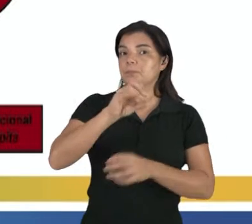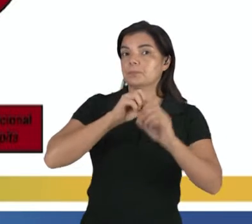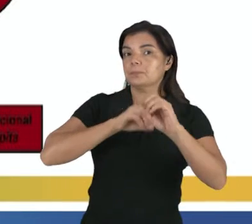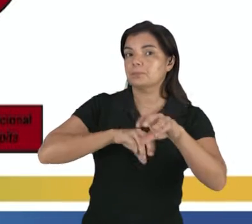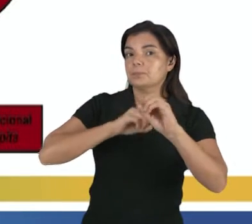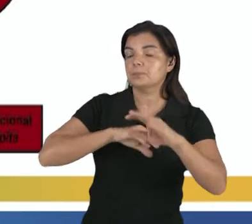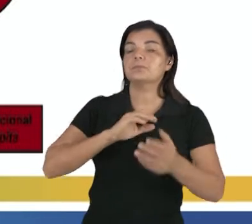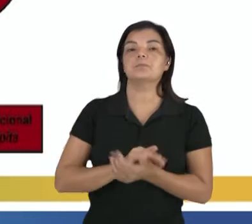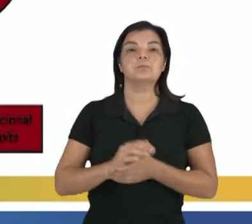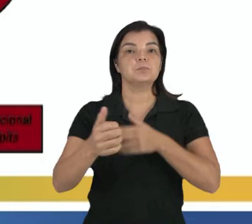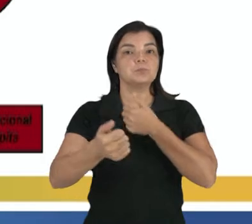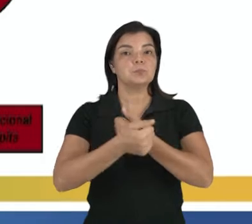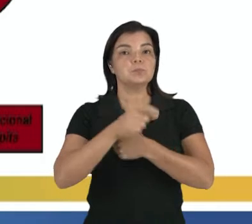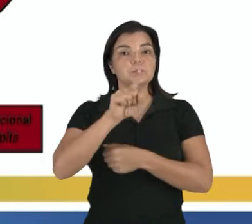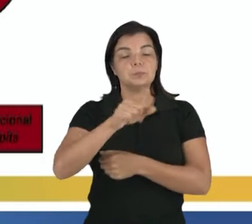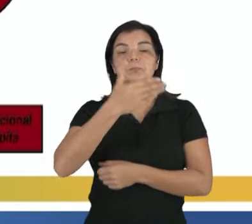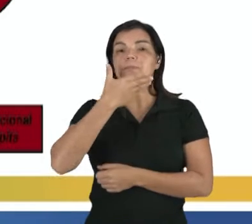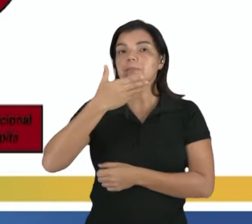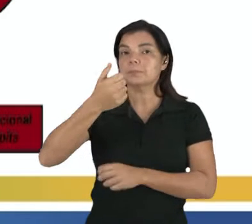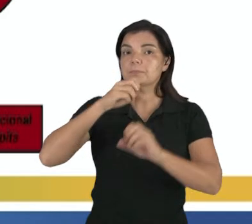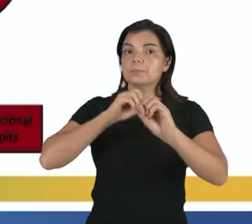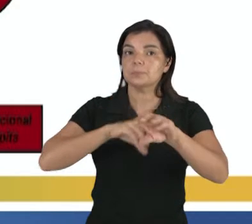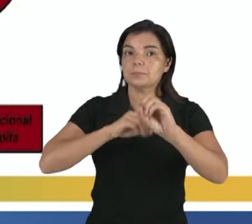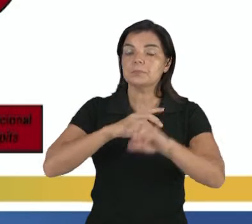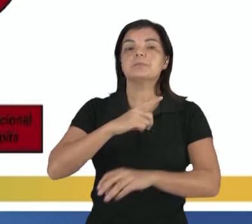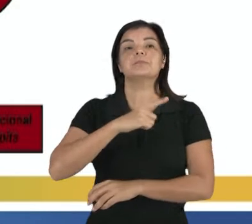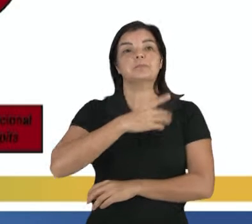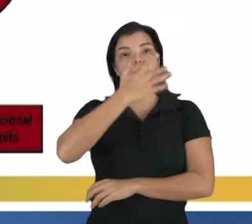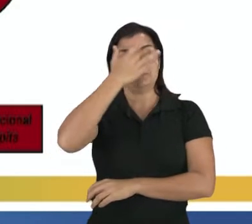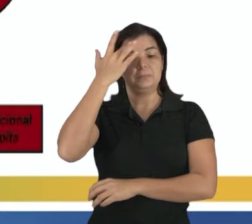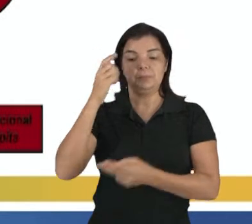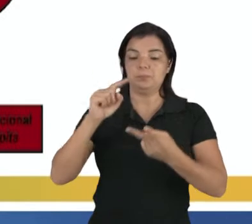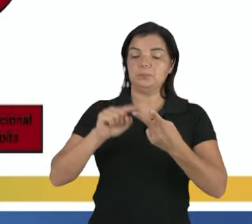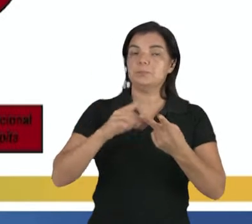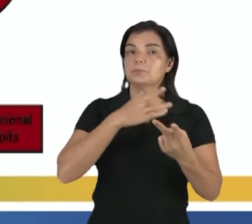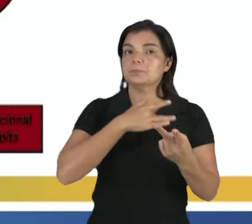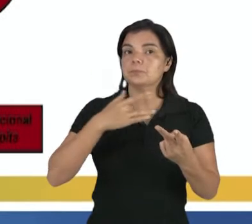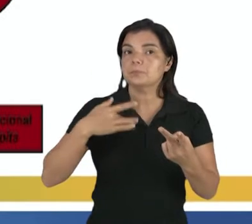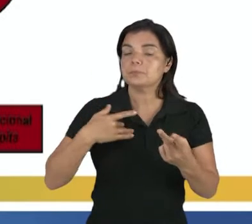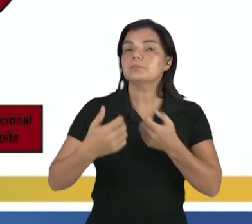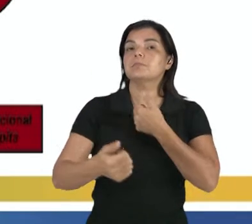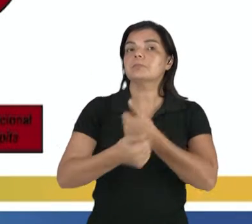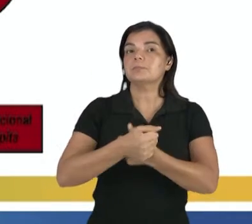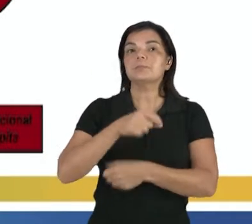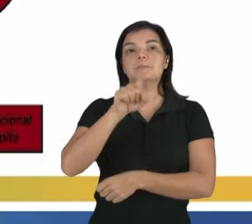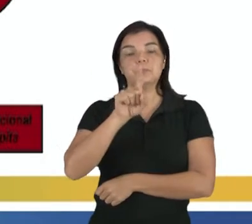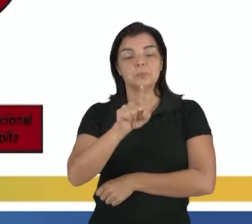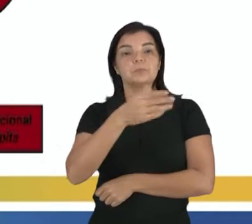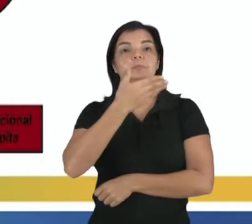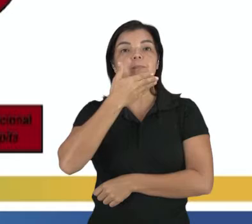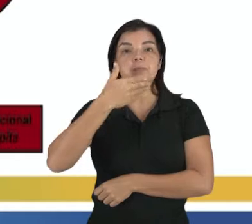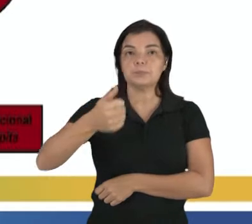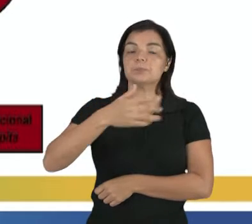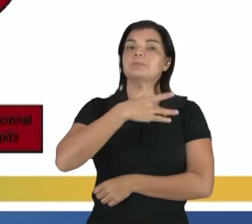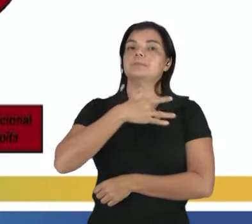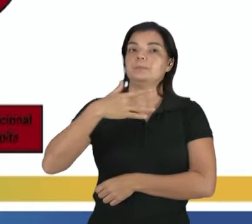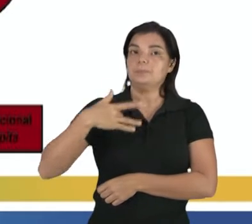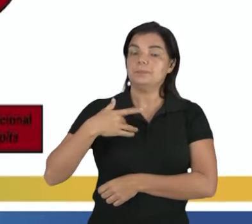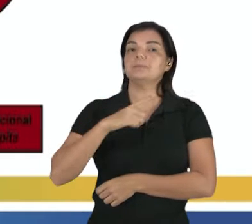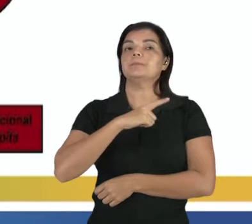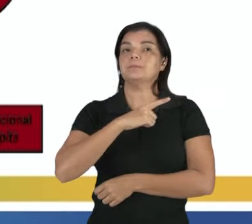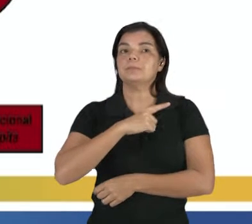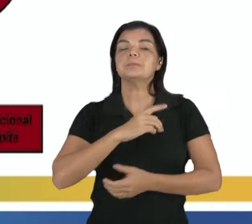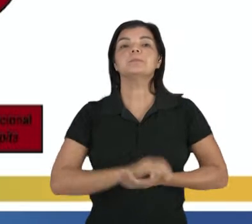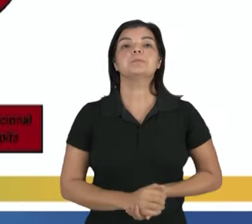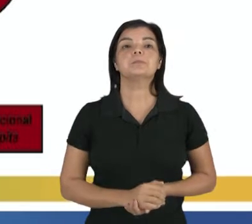for próxima de 1, melhor educação terá aquela pessoa. Se a saúde for próxima de 1, melhor acesso à saúde terá aquela